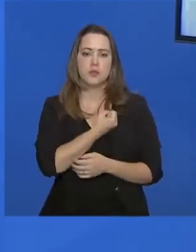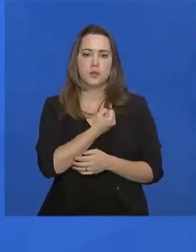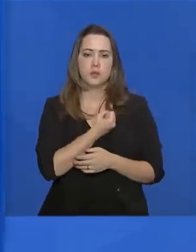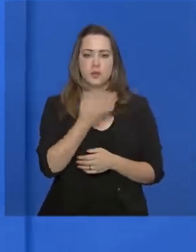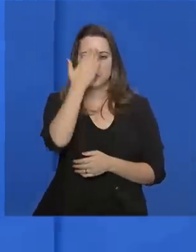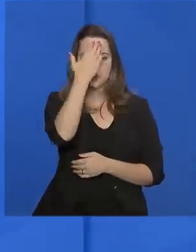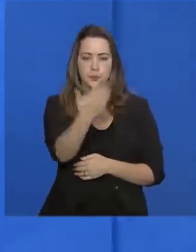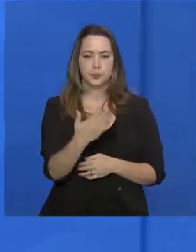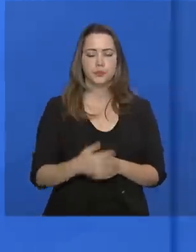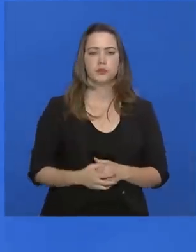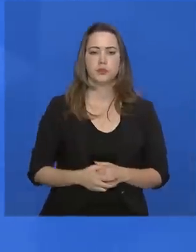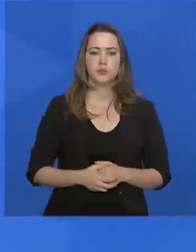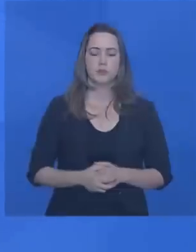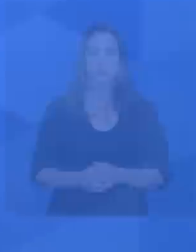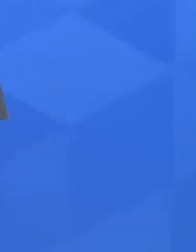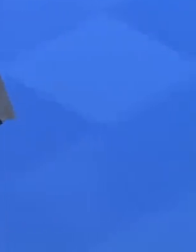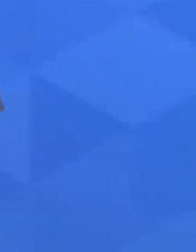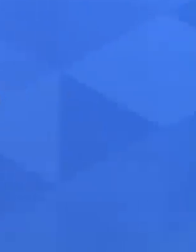renda